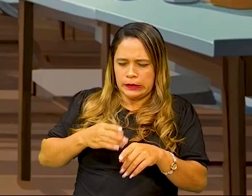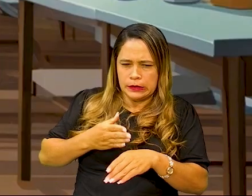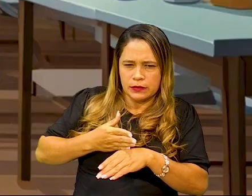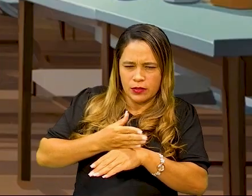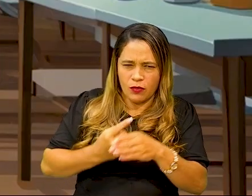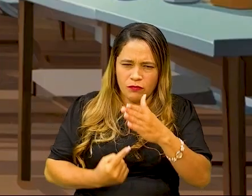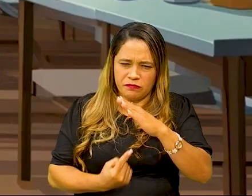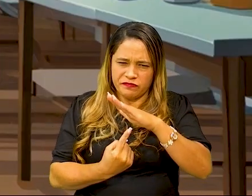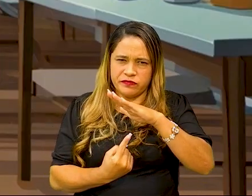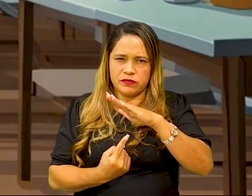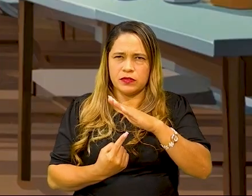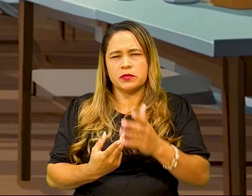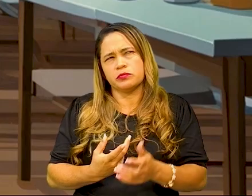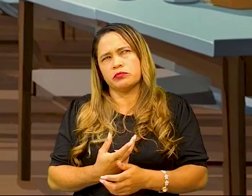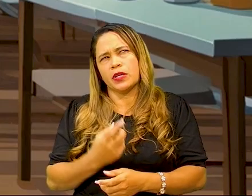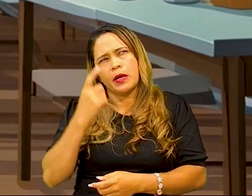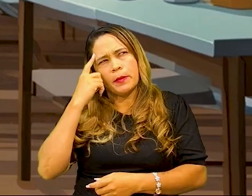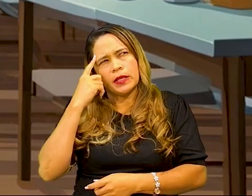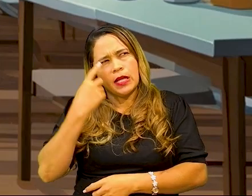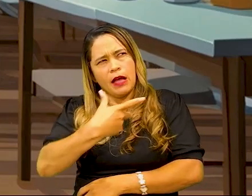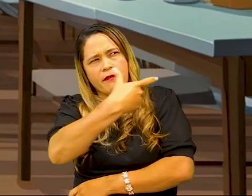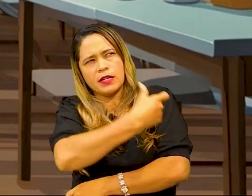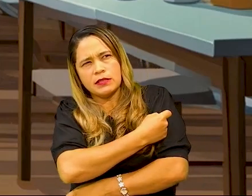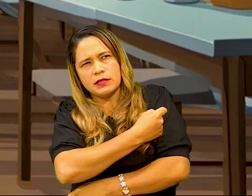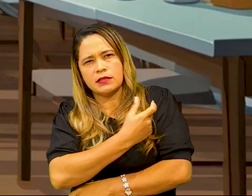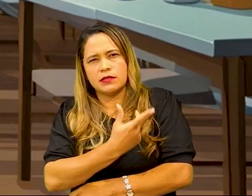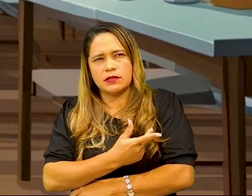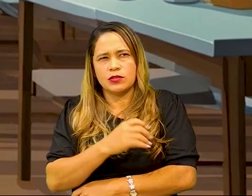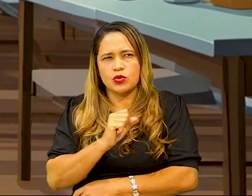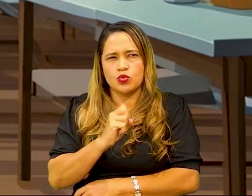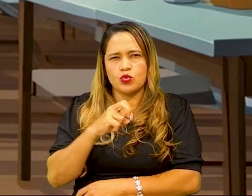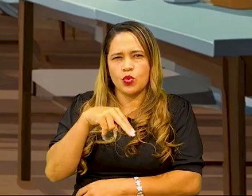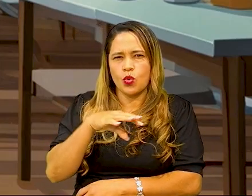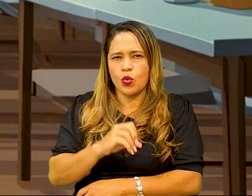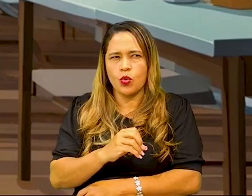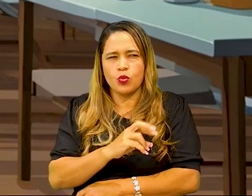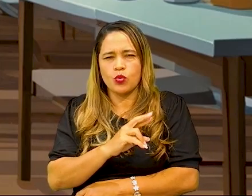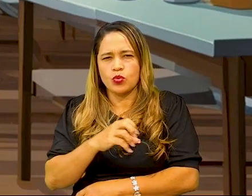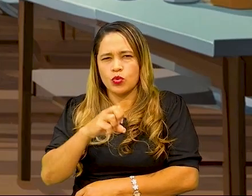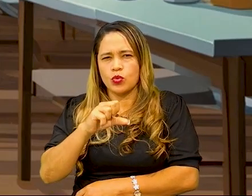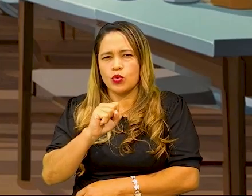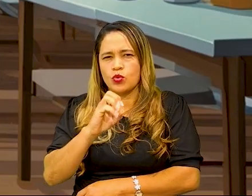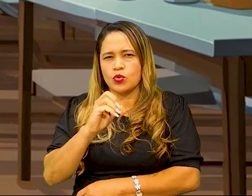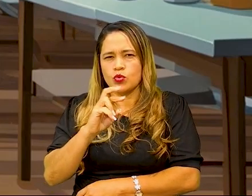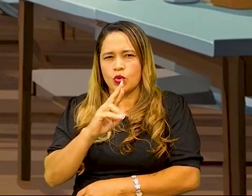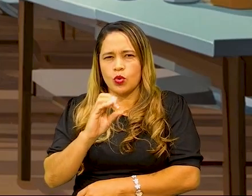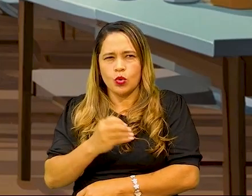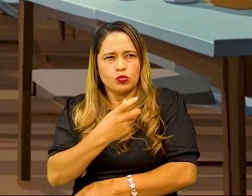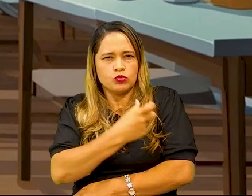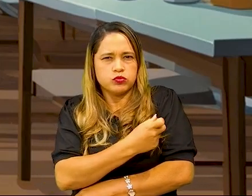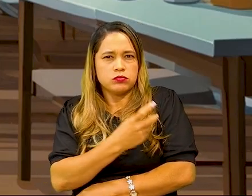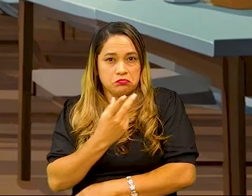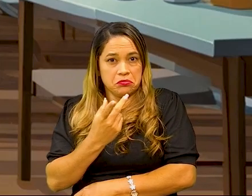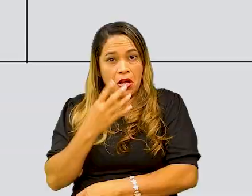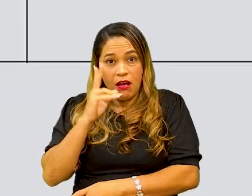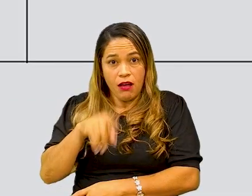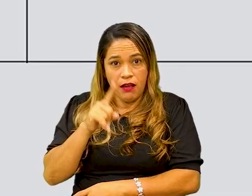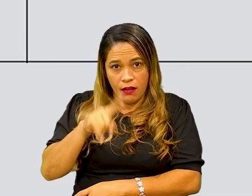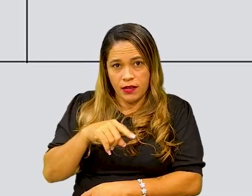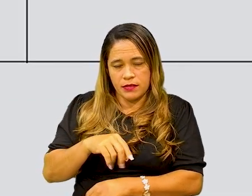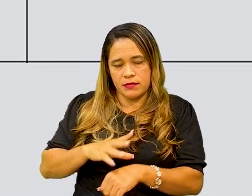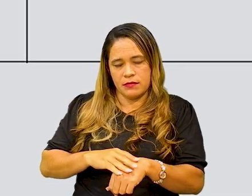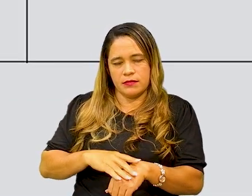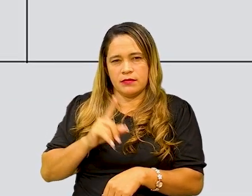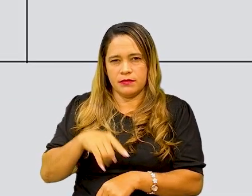lembra da vacina antitetânica, do soro antitetânico. E é exatamente essa doença que a gente está falando mesmo. Então vamos comigo para a tela de novo? Bora